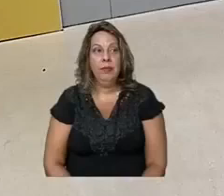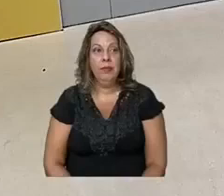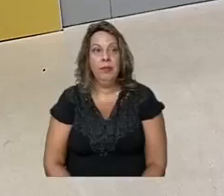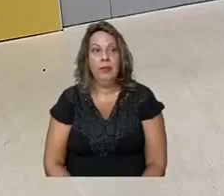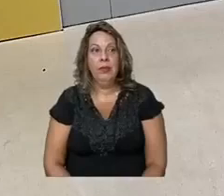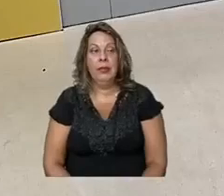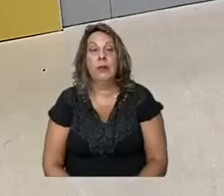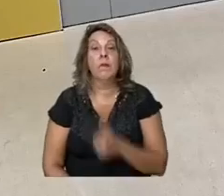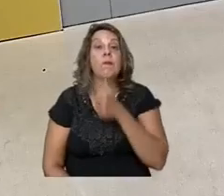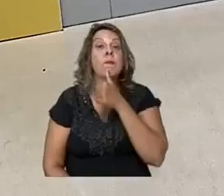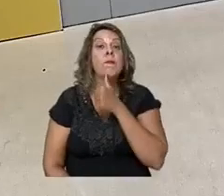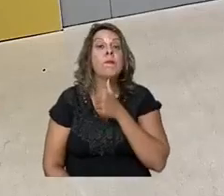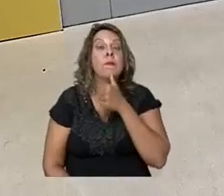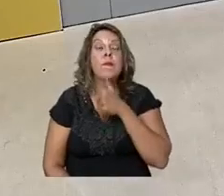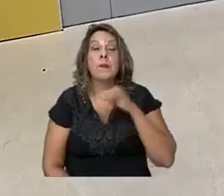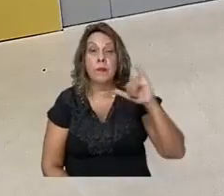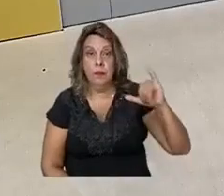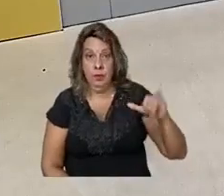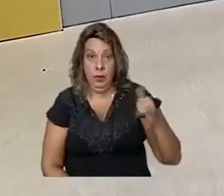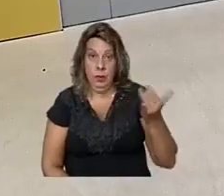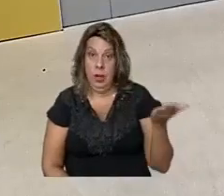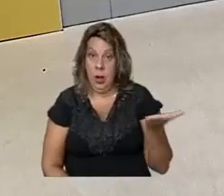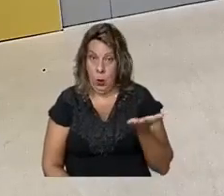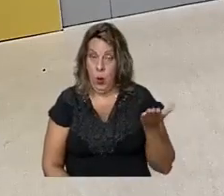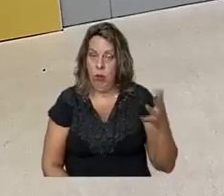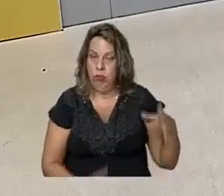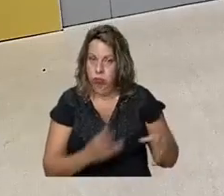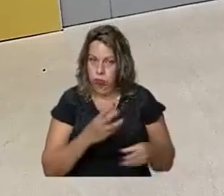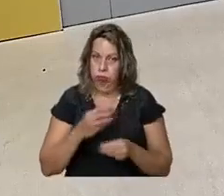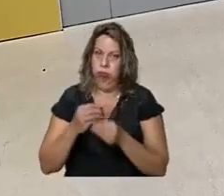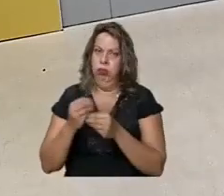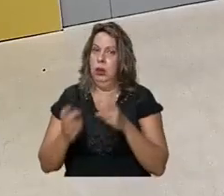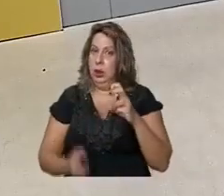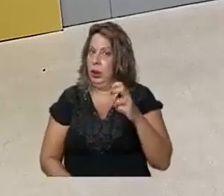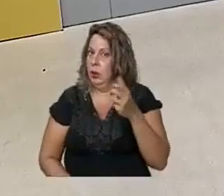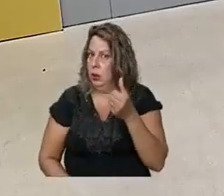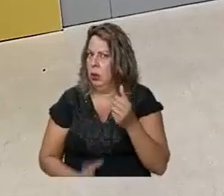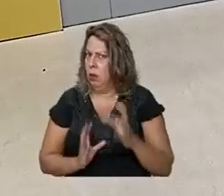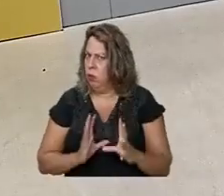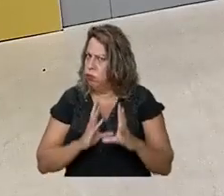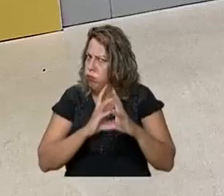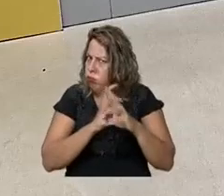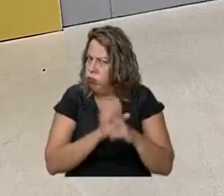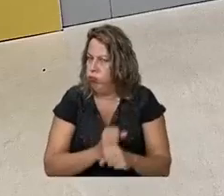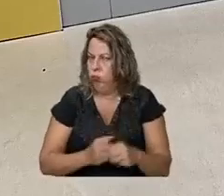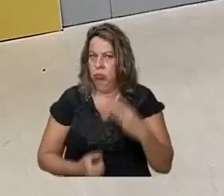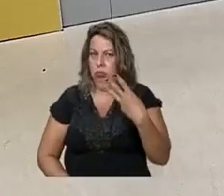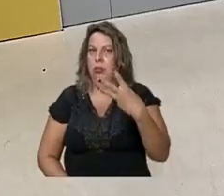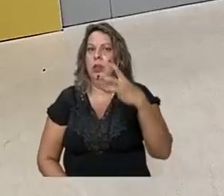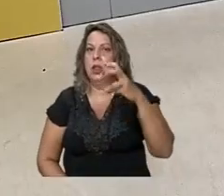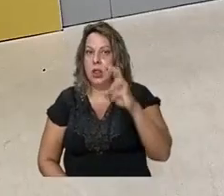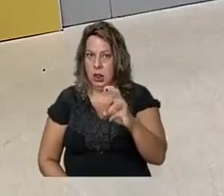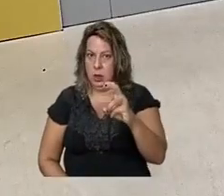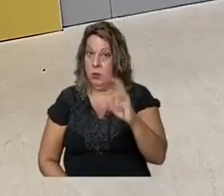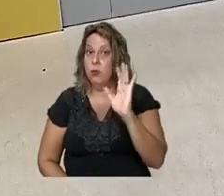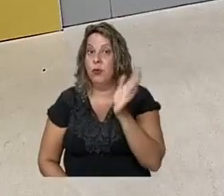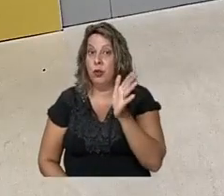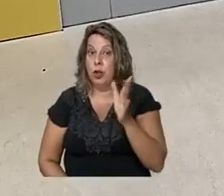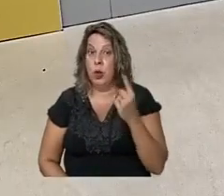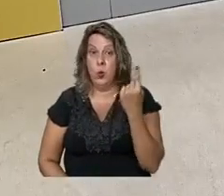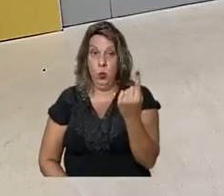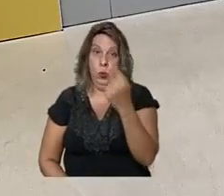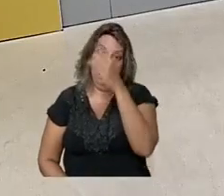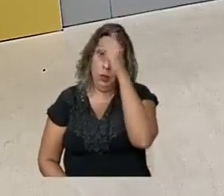E atenção que 56 é a última bolinha chamada no total de 35 bolas que já saíram. Já tem